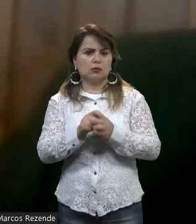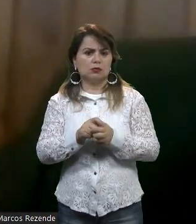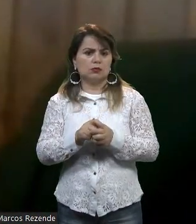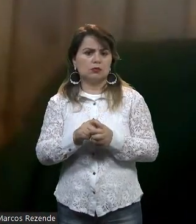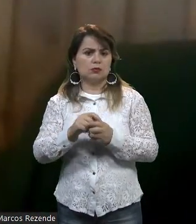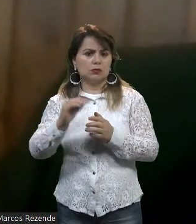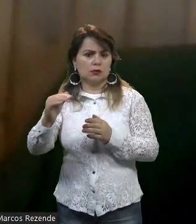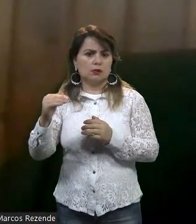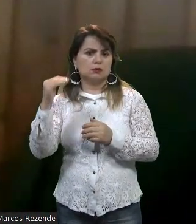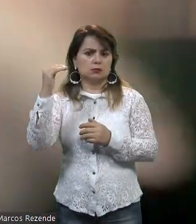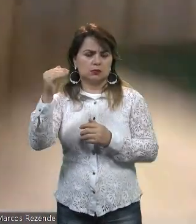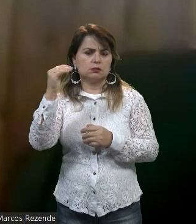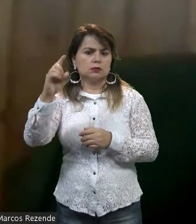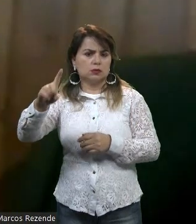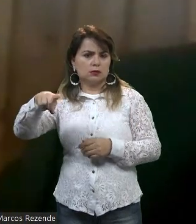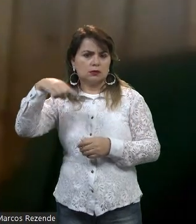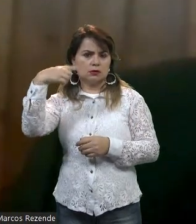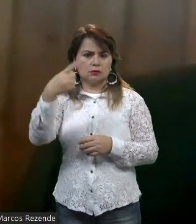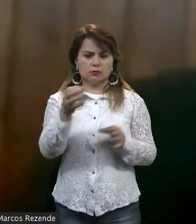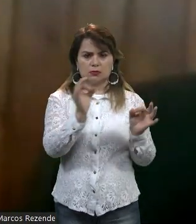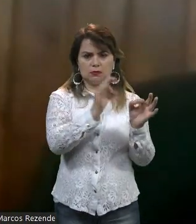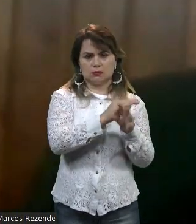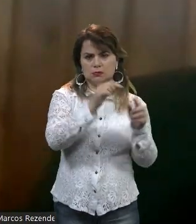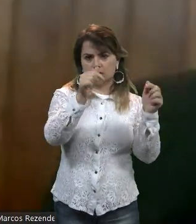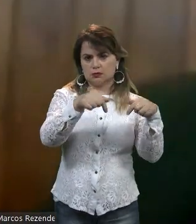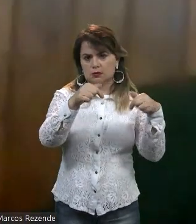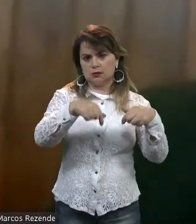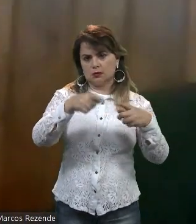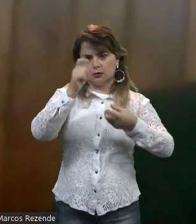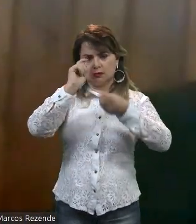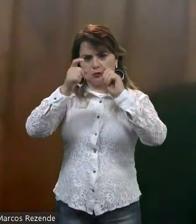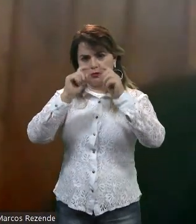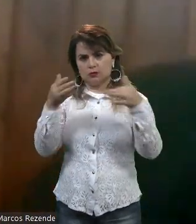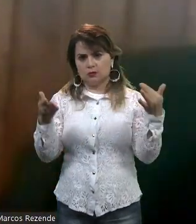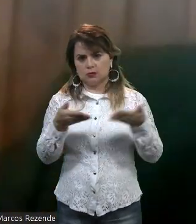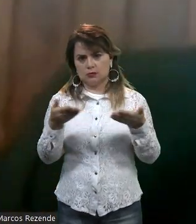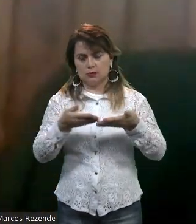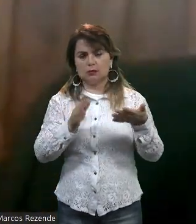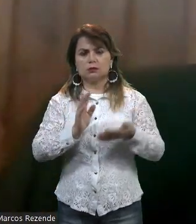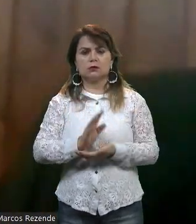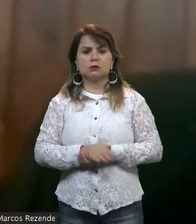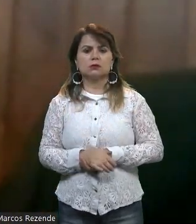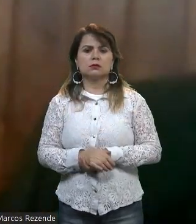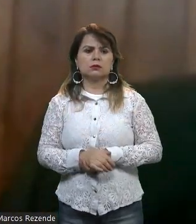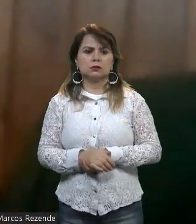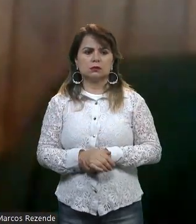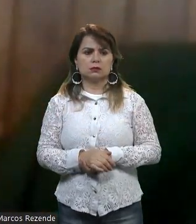apreciarmos esse projeto após o término dessa sessão ordinária.